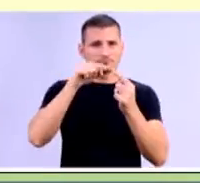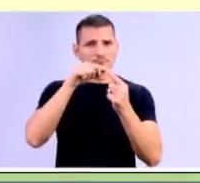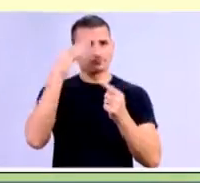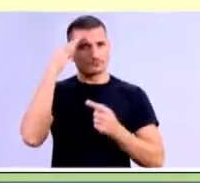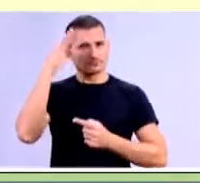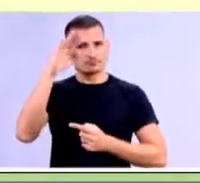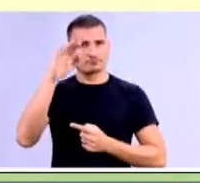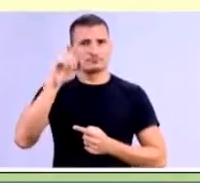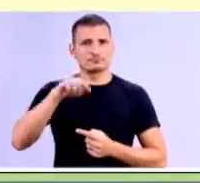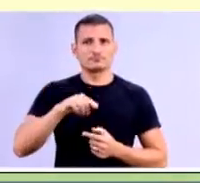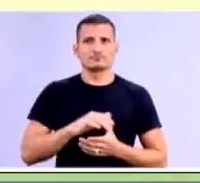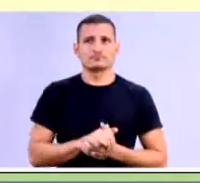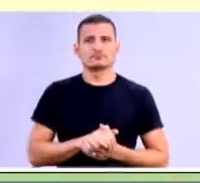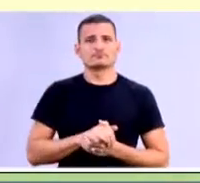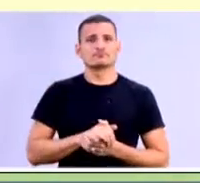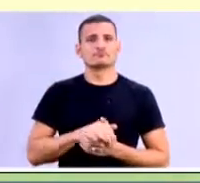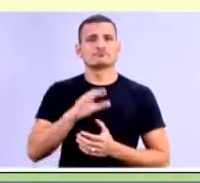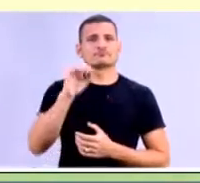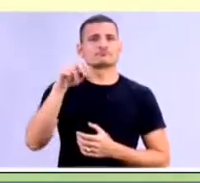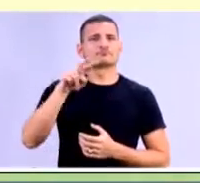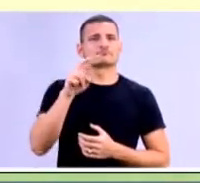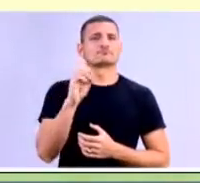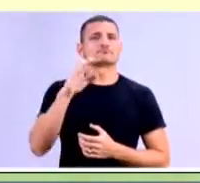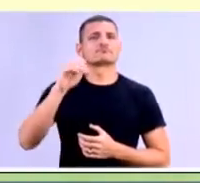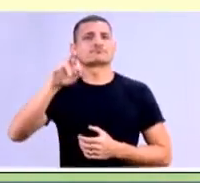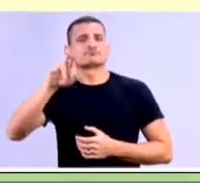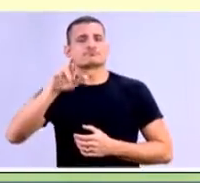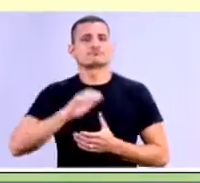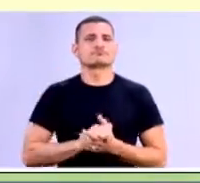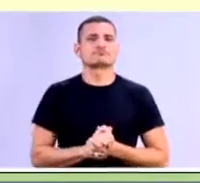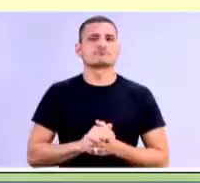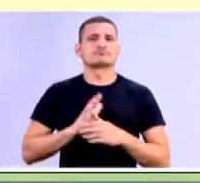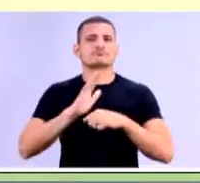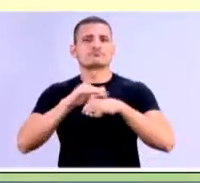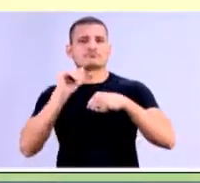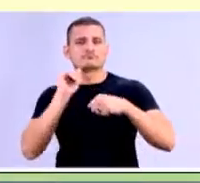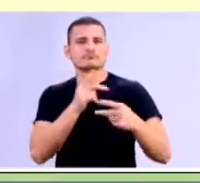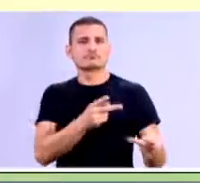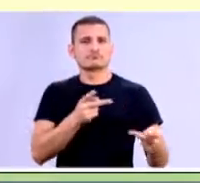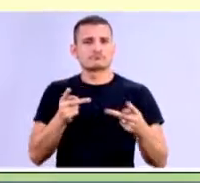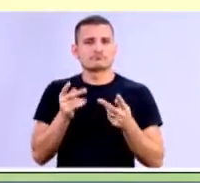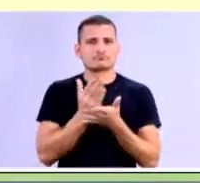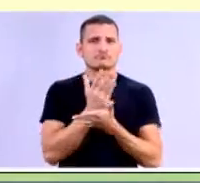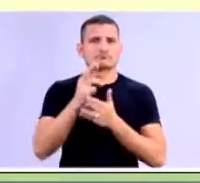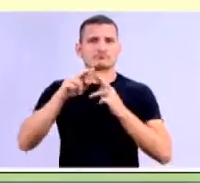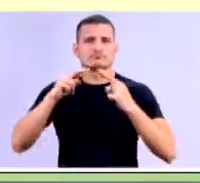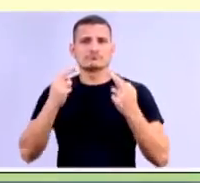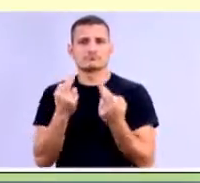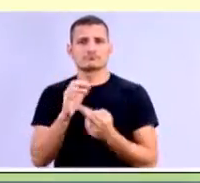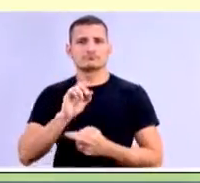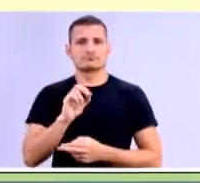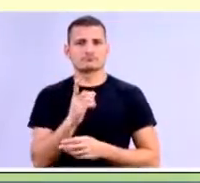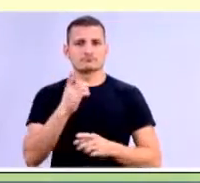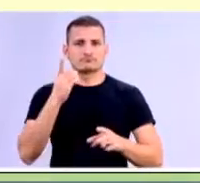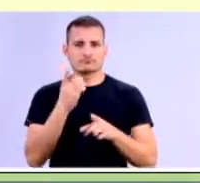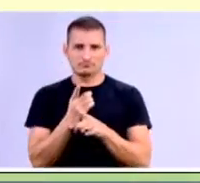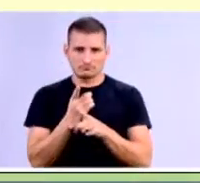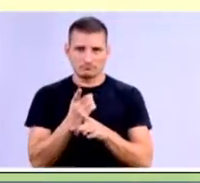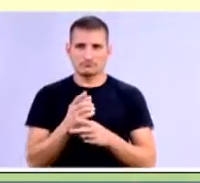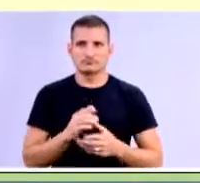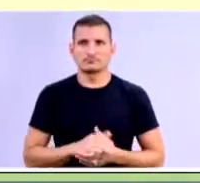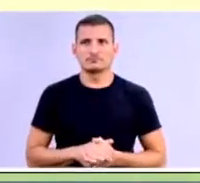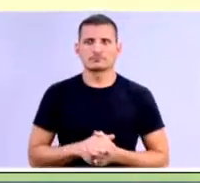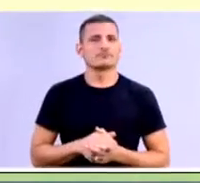dele é convocar, chamar, convidar alguém para uma reunião ou encontro. Os